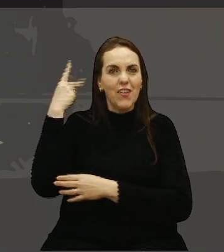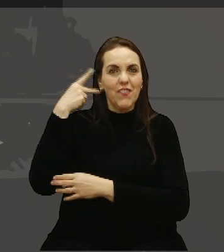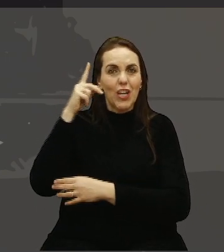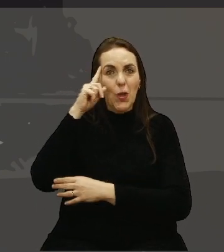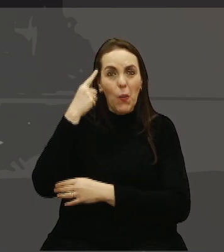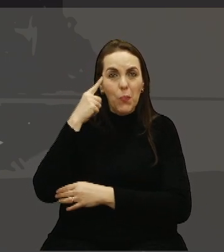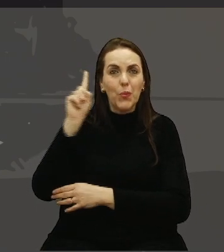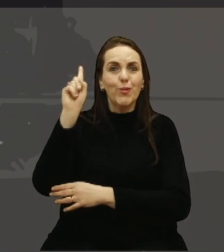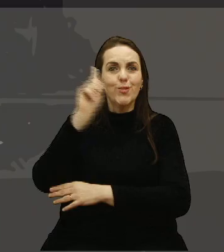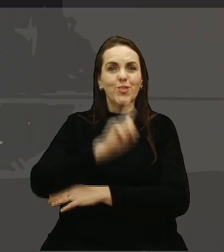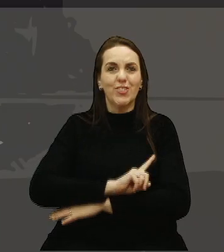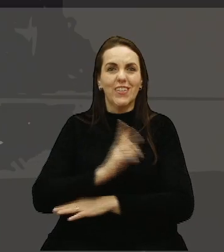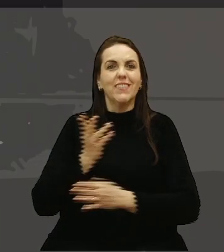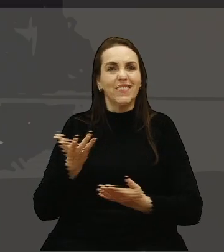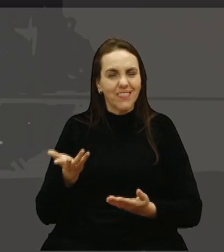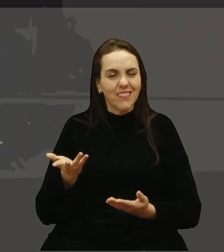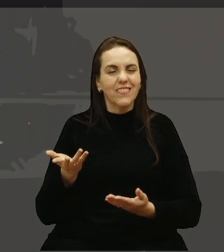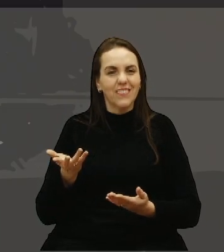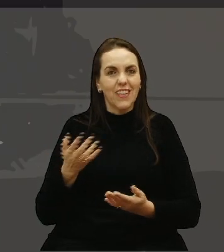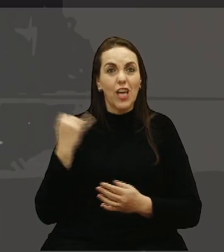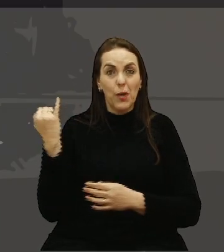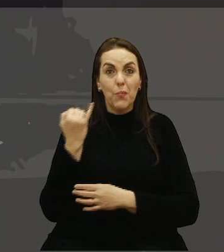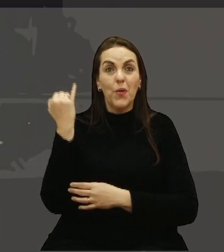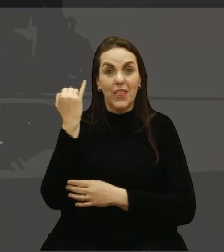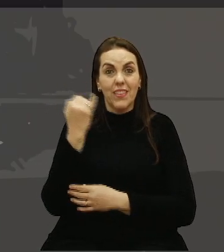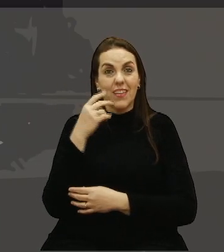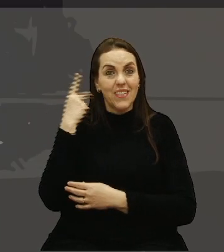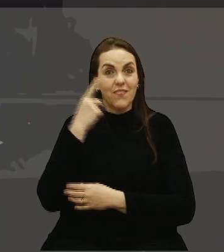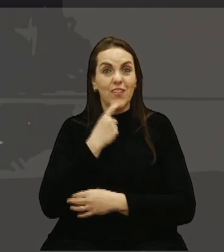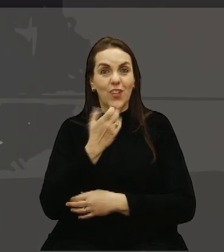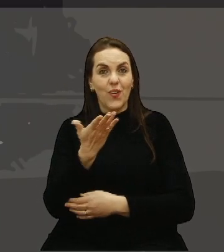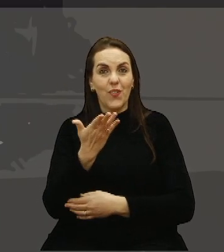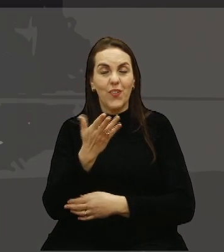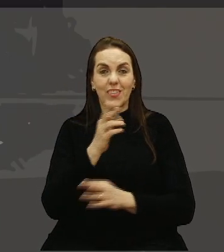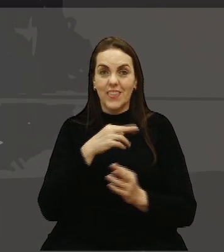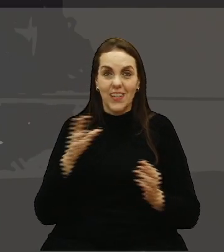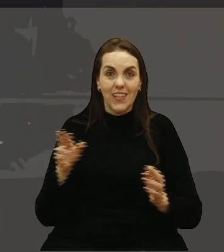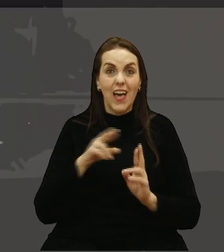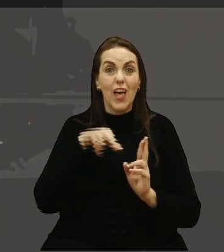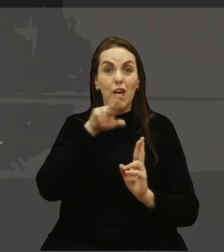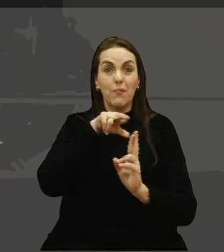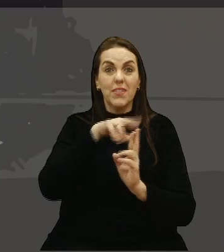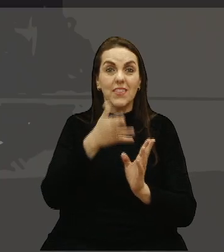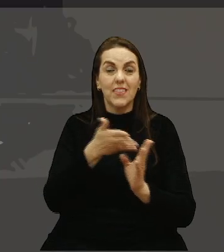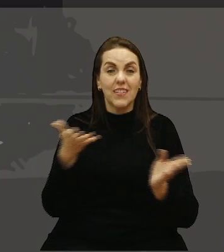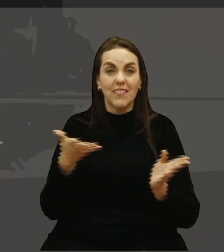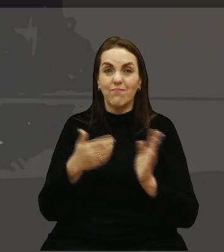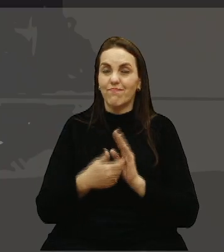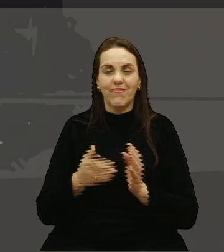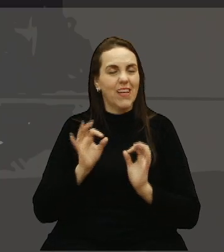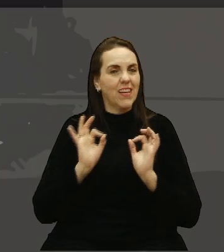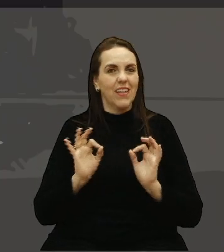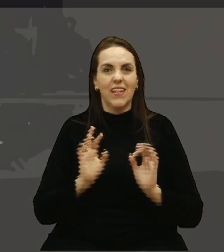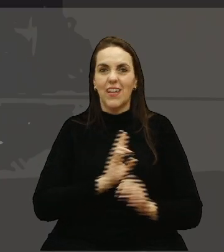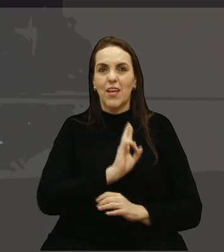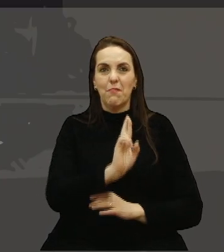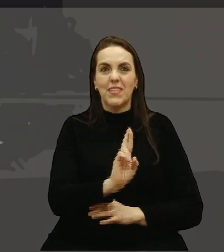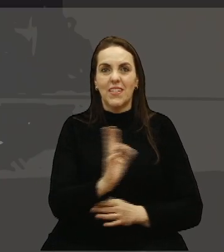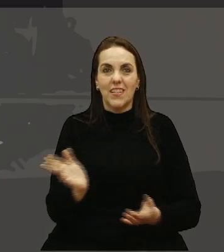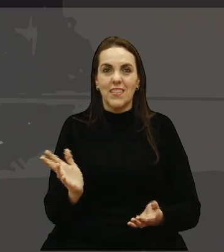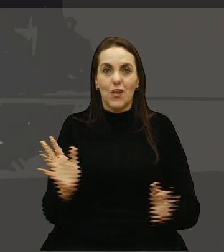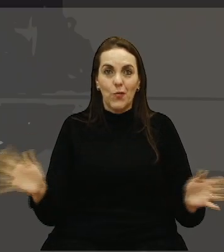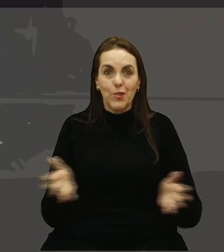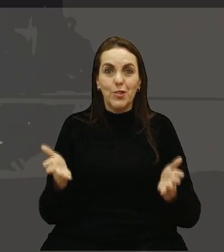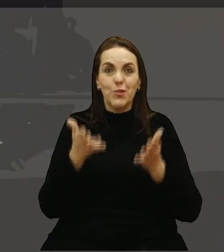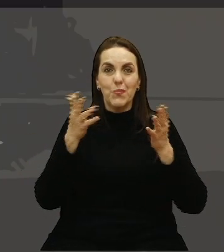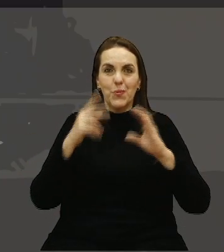dia, vereador Rose Frigieri, representa para a cidade de Caxias do Sul, o que estimula essa casa. Então, para que nós